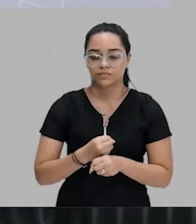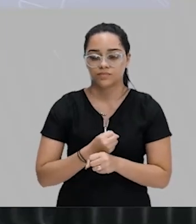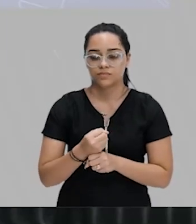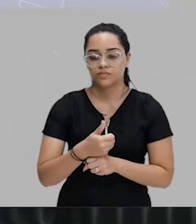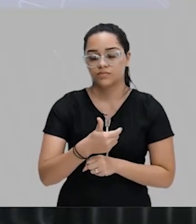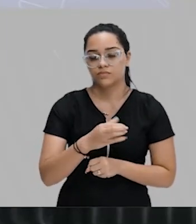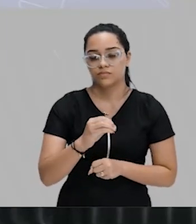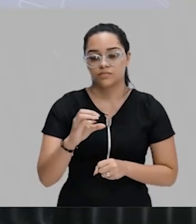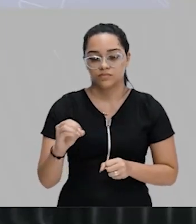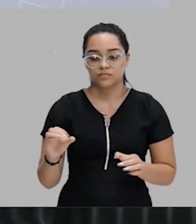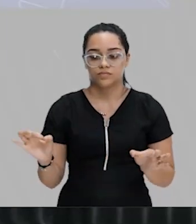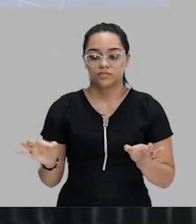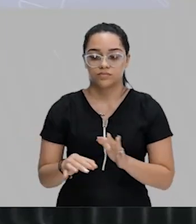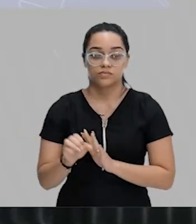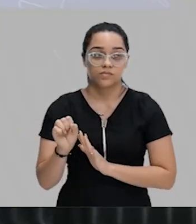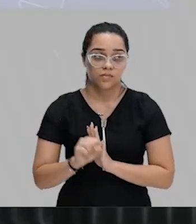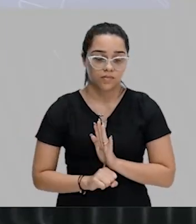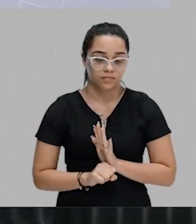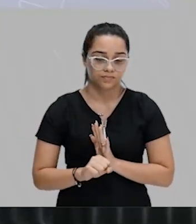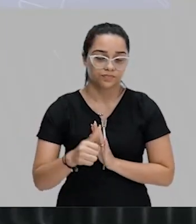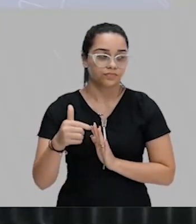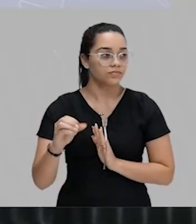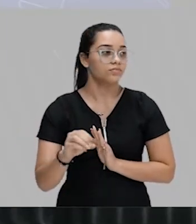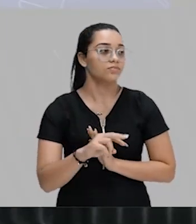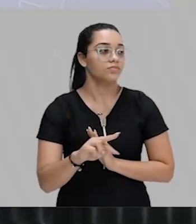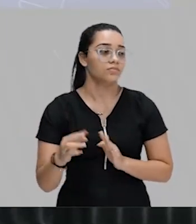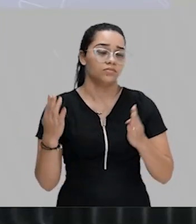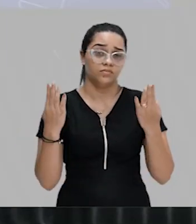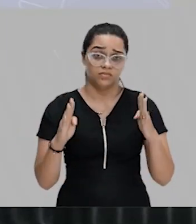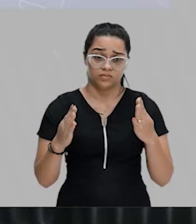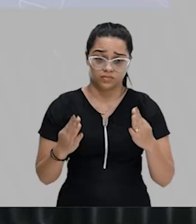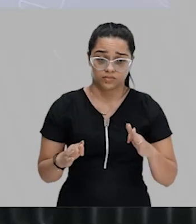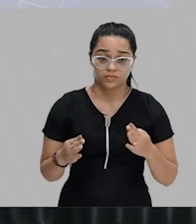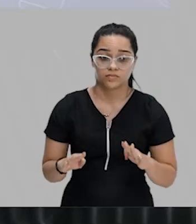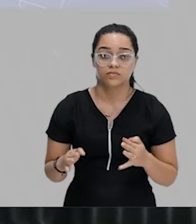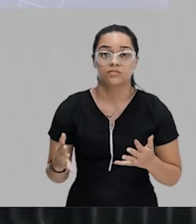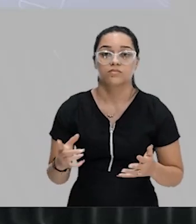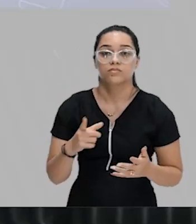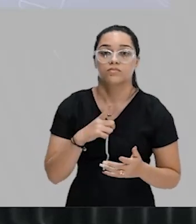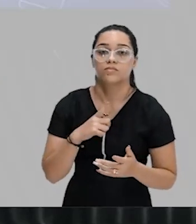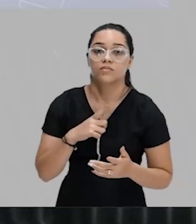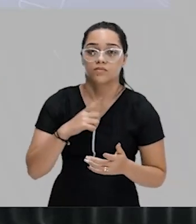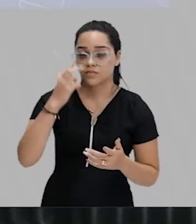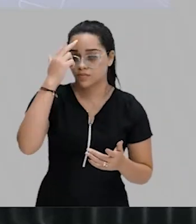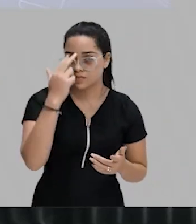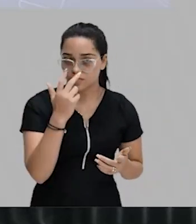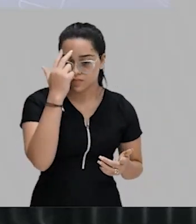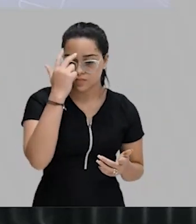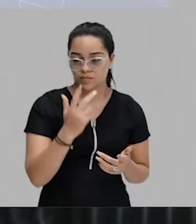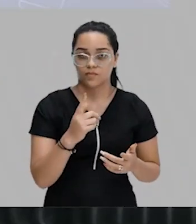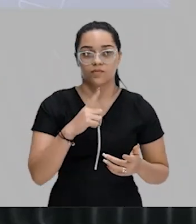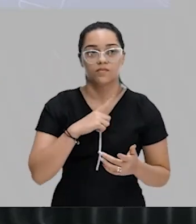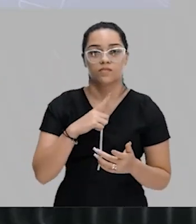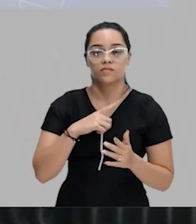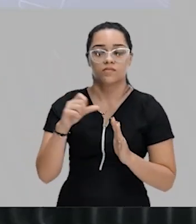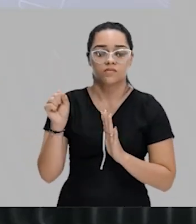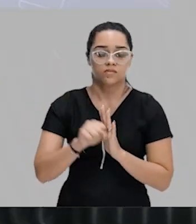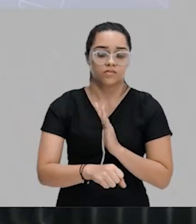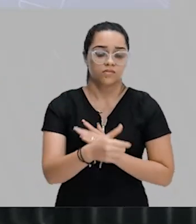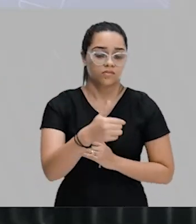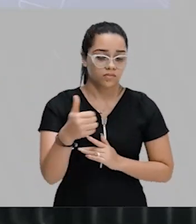final do século XX, mas iremos fazer uma análise, acima de tudo, sobre essa história do século